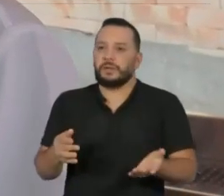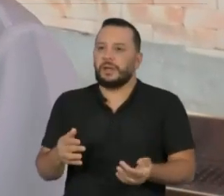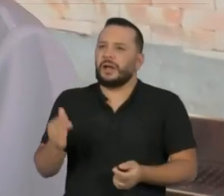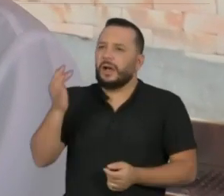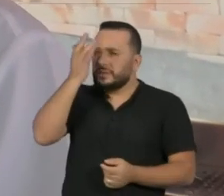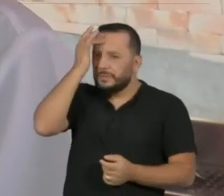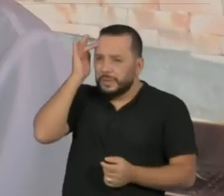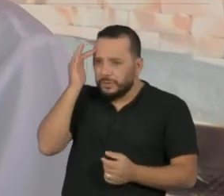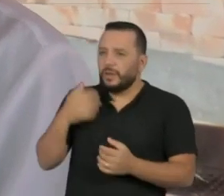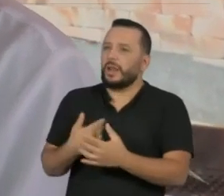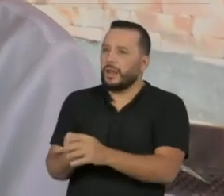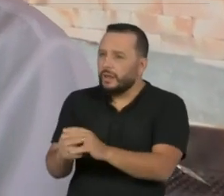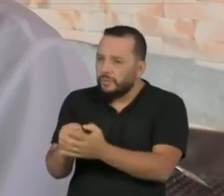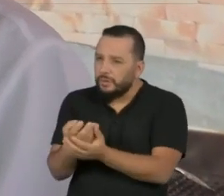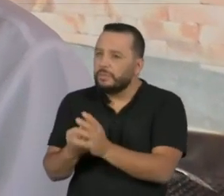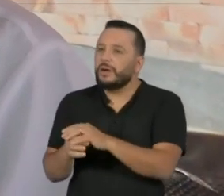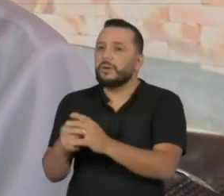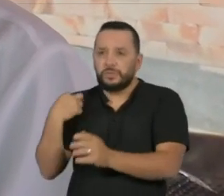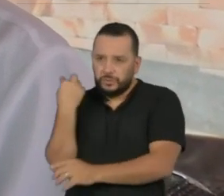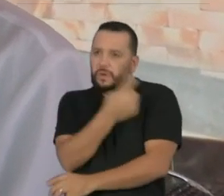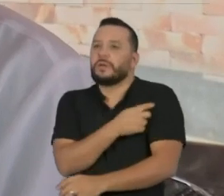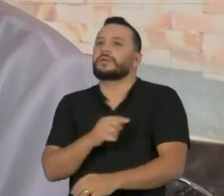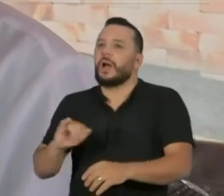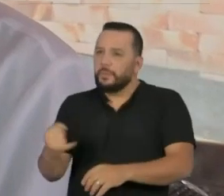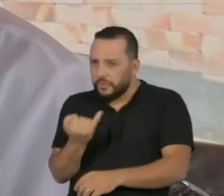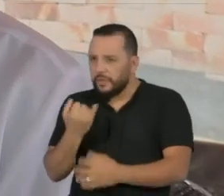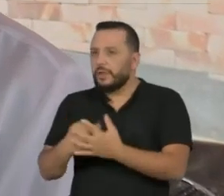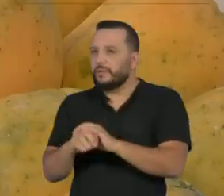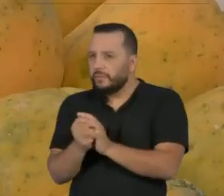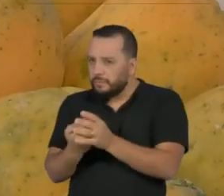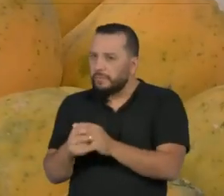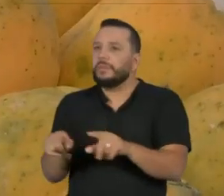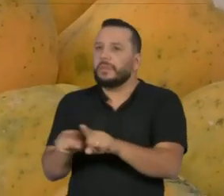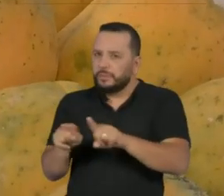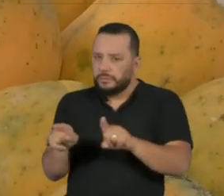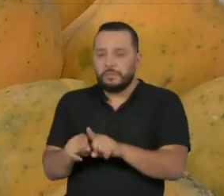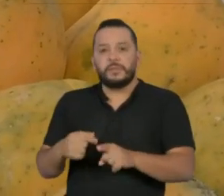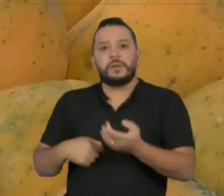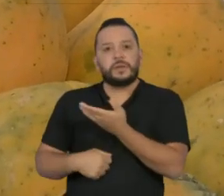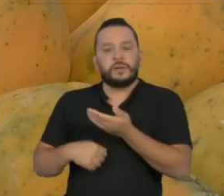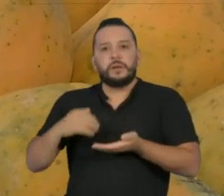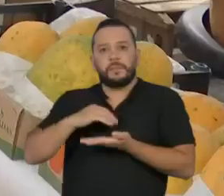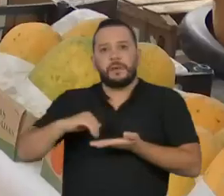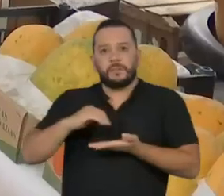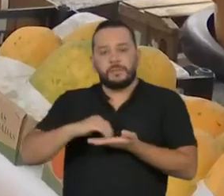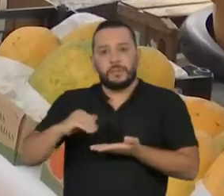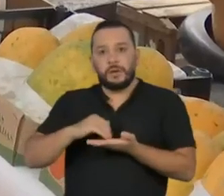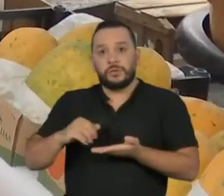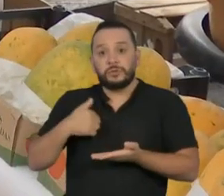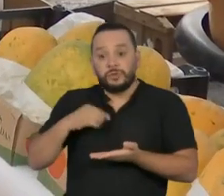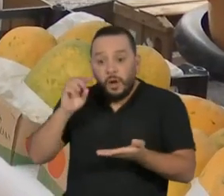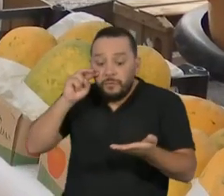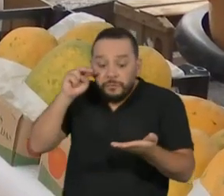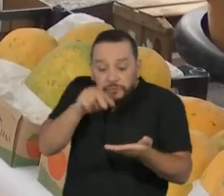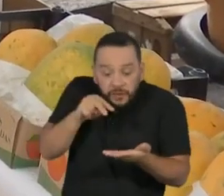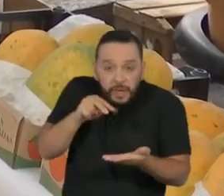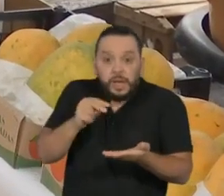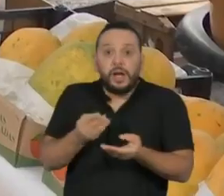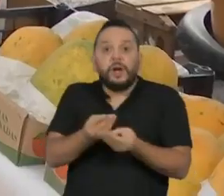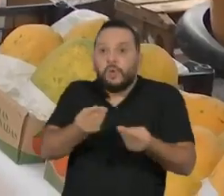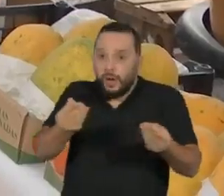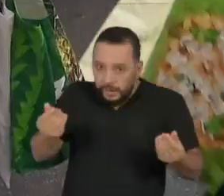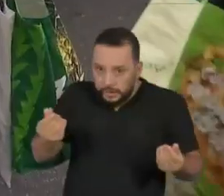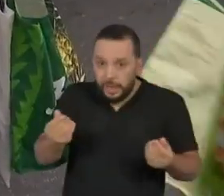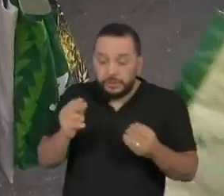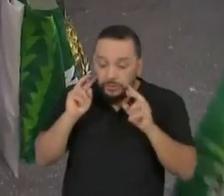fregueses lavarem as mãos e a gente também aproveitando e lavar as mãos também. O mamão está aberto para o freguês conferir a qualidade da fruta com